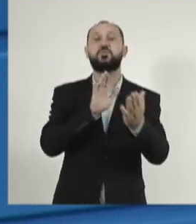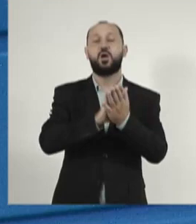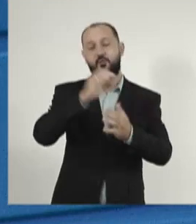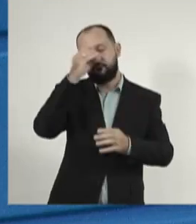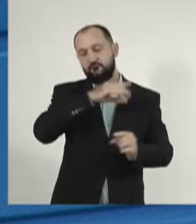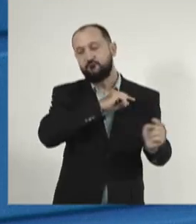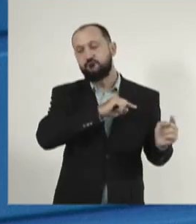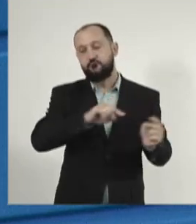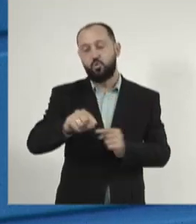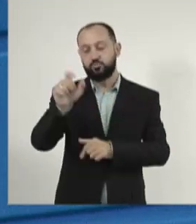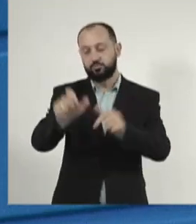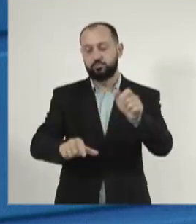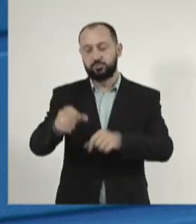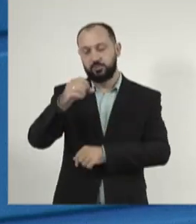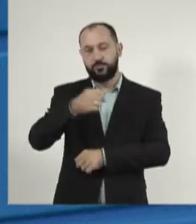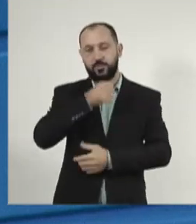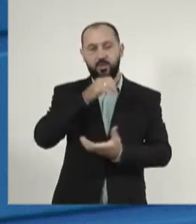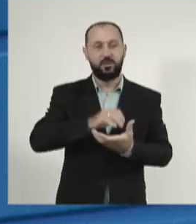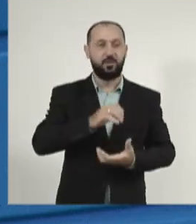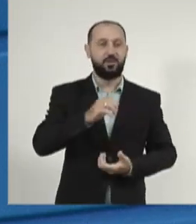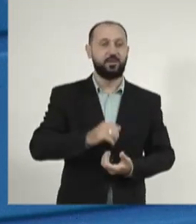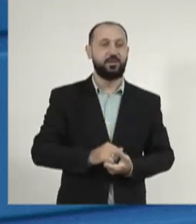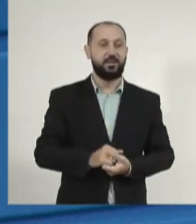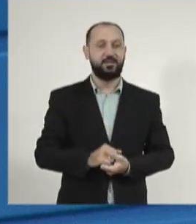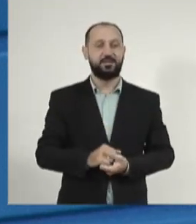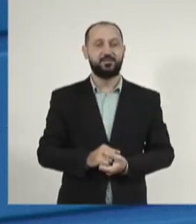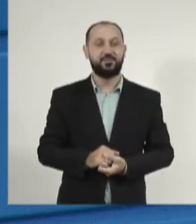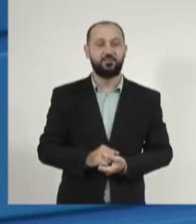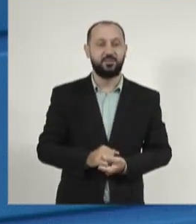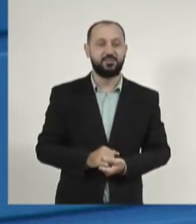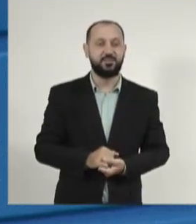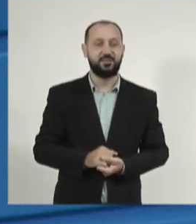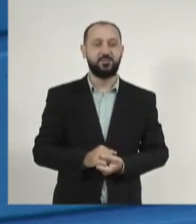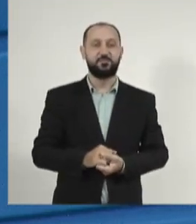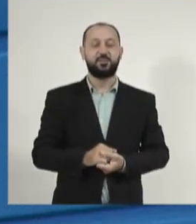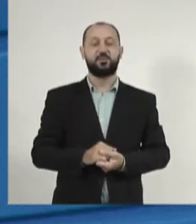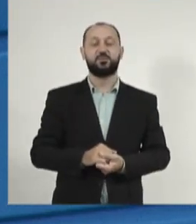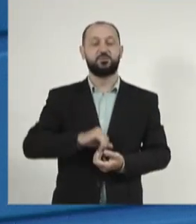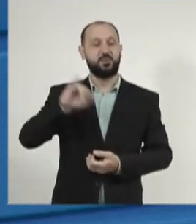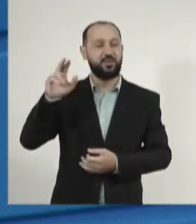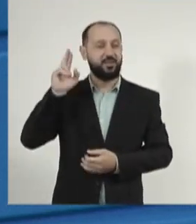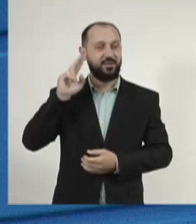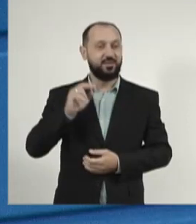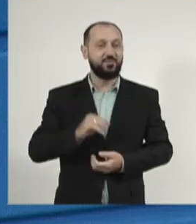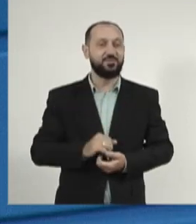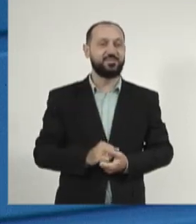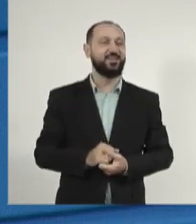violência contra as pessoas idosas. Também, senhor presidente.